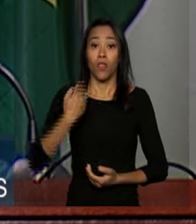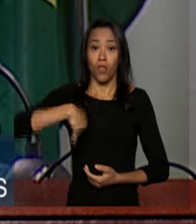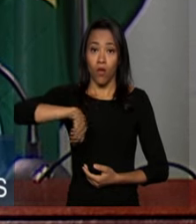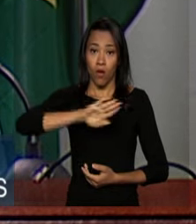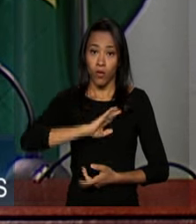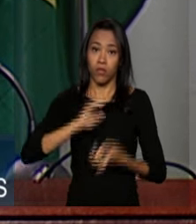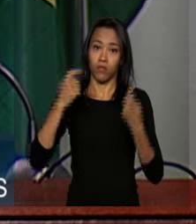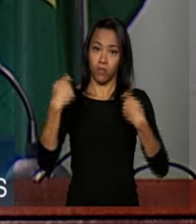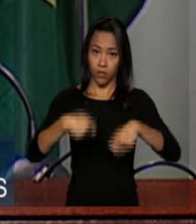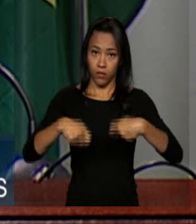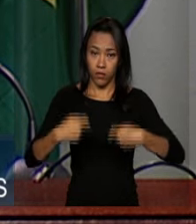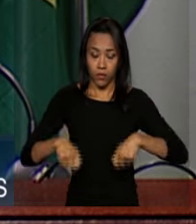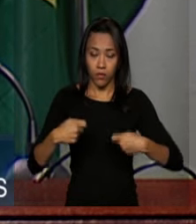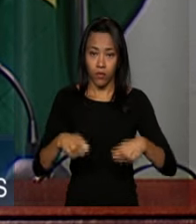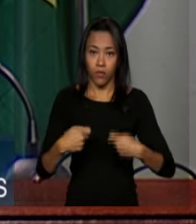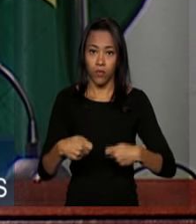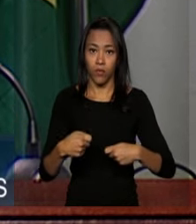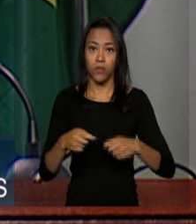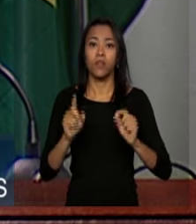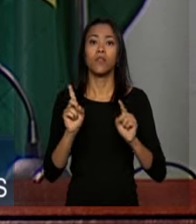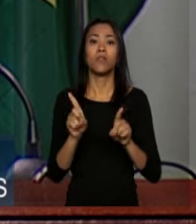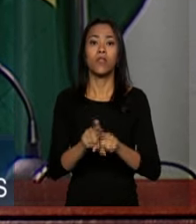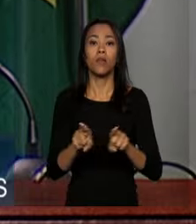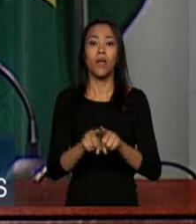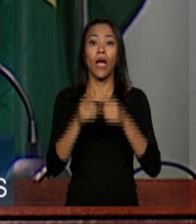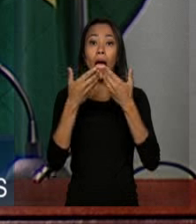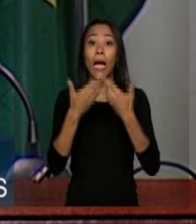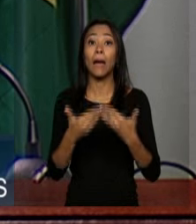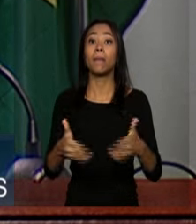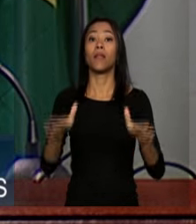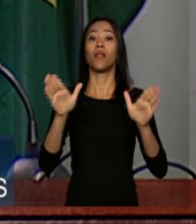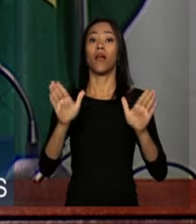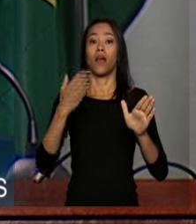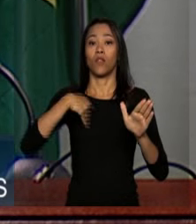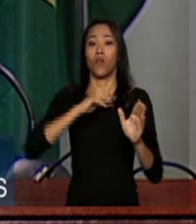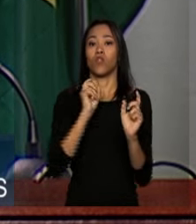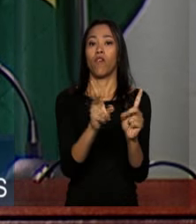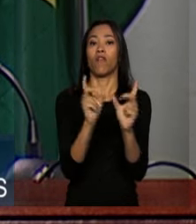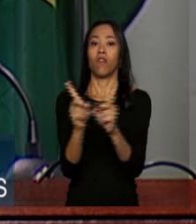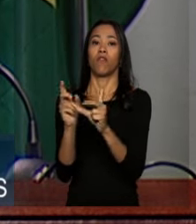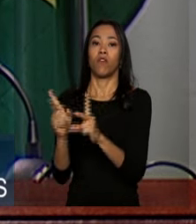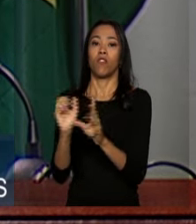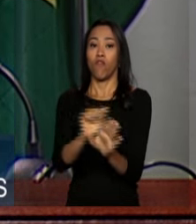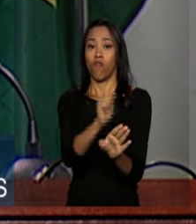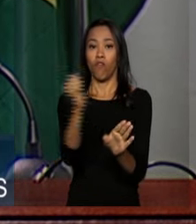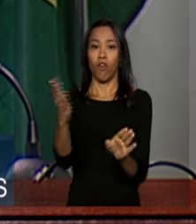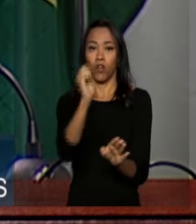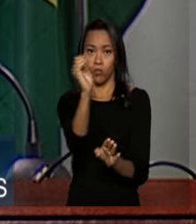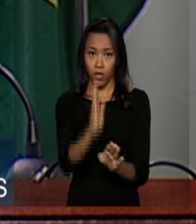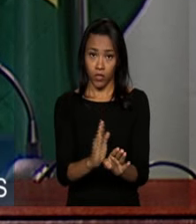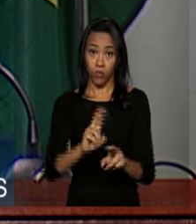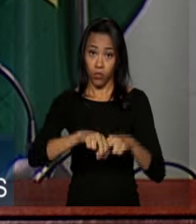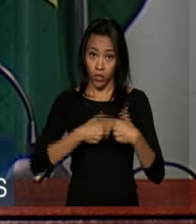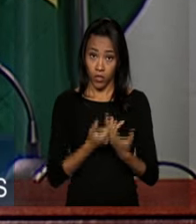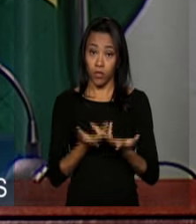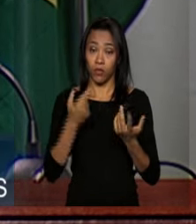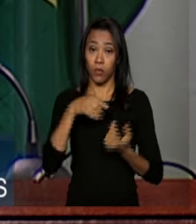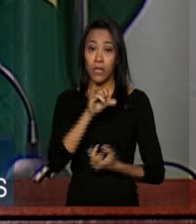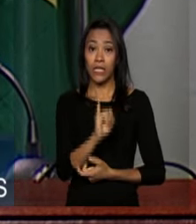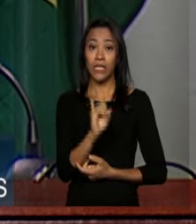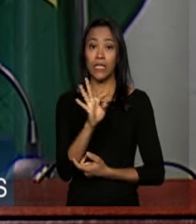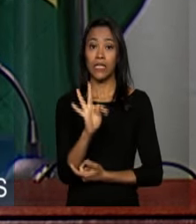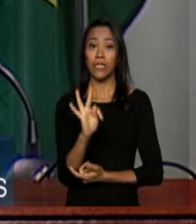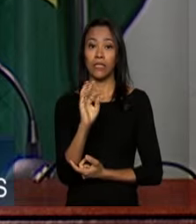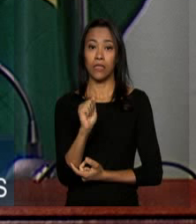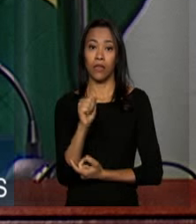Necessitamos voltar a ampliar nosso comércio exterior e, para isso, o Itamaraty continuará a